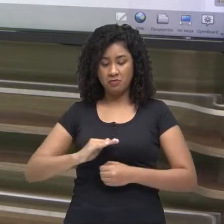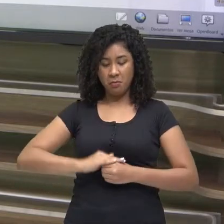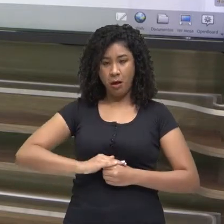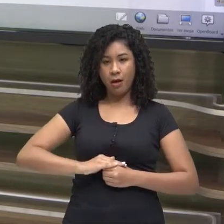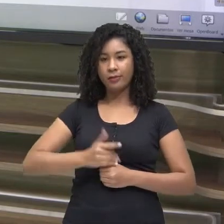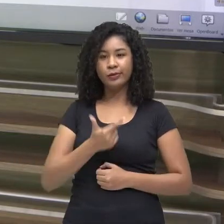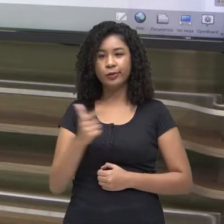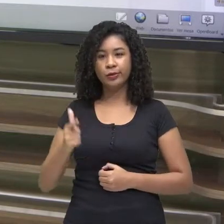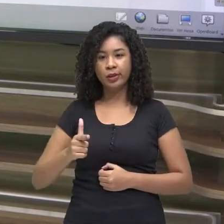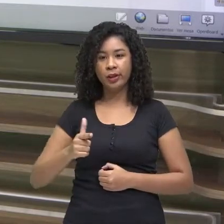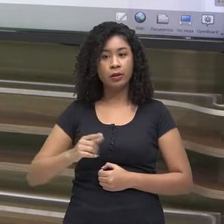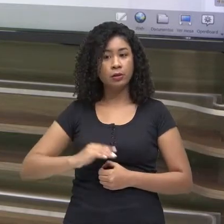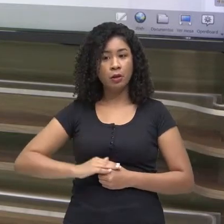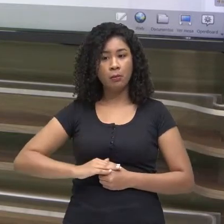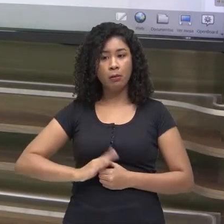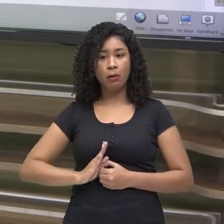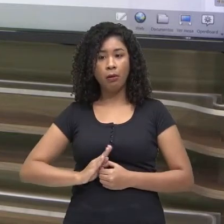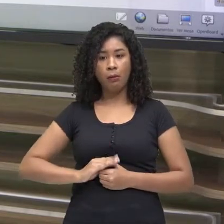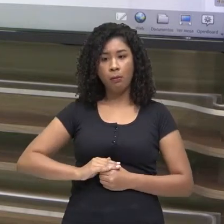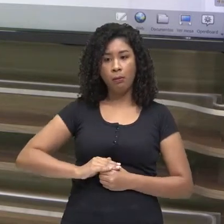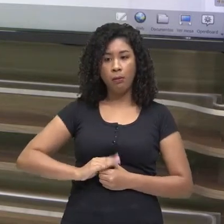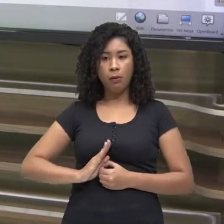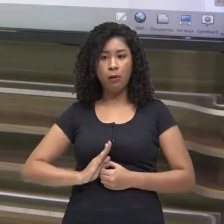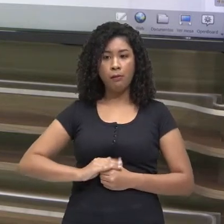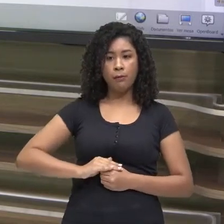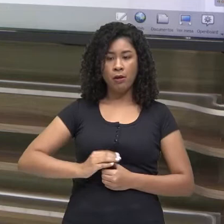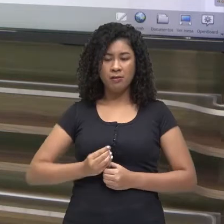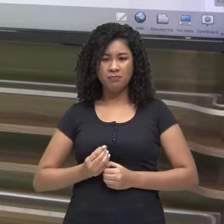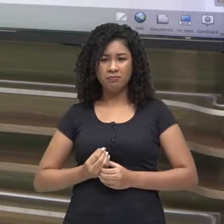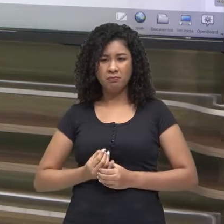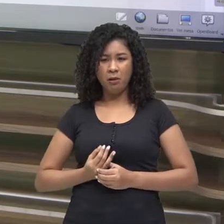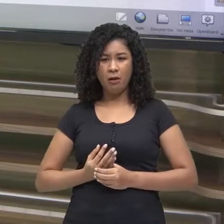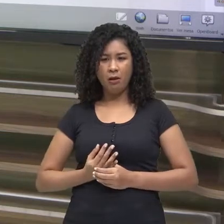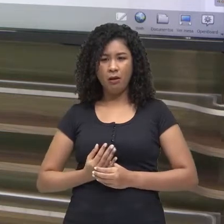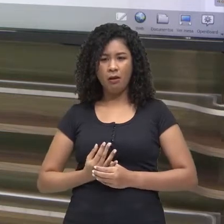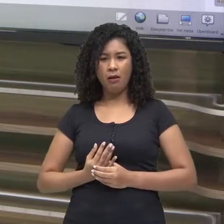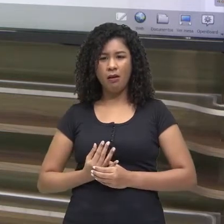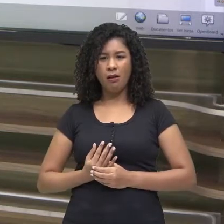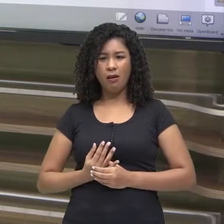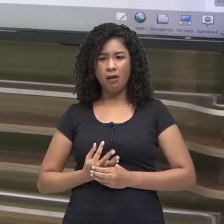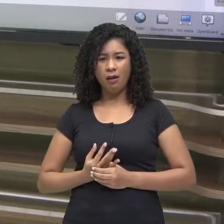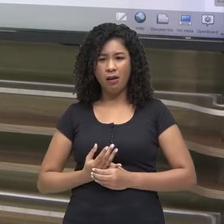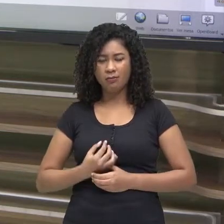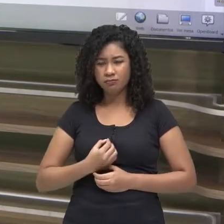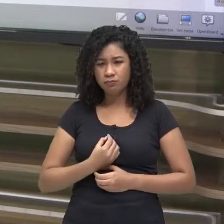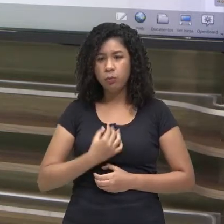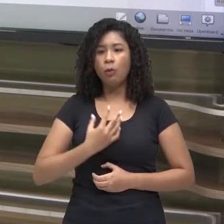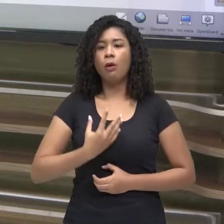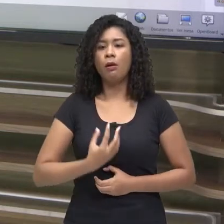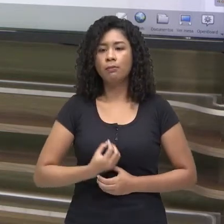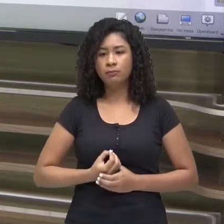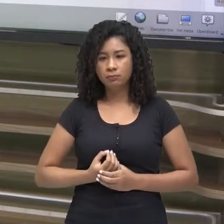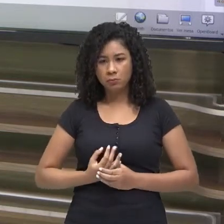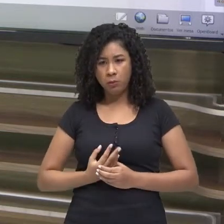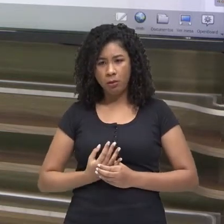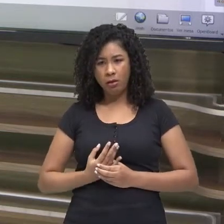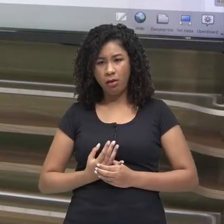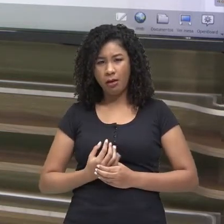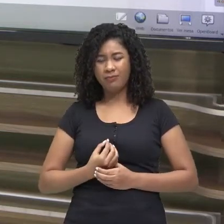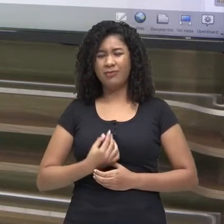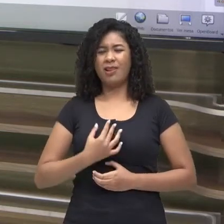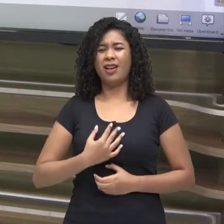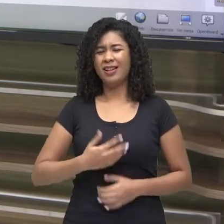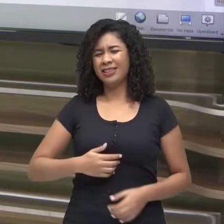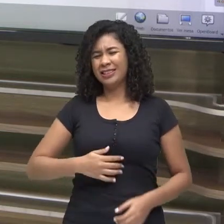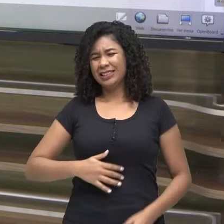fica constantemente abrindo e fechando. E aquela acidez do estômago acaba subindo. E é quando a gente sente aquela